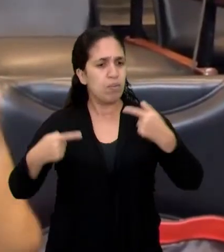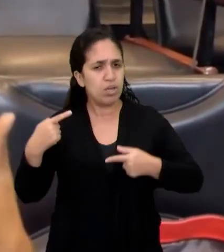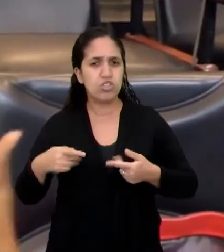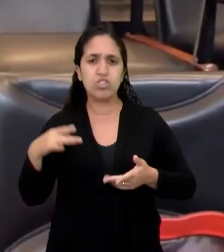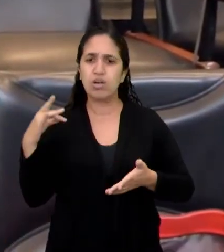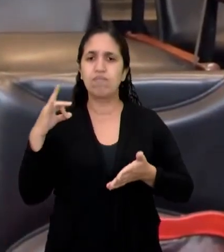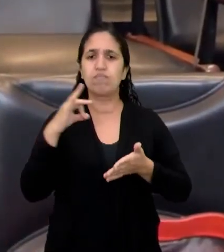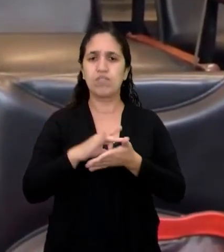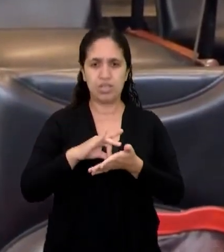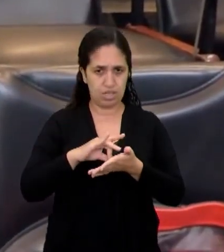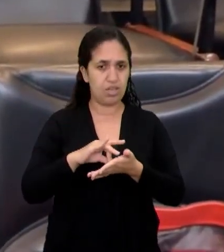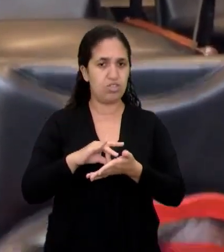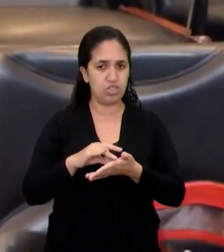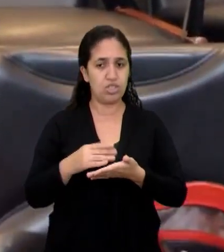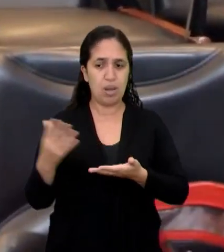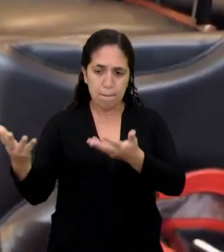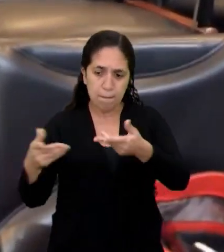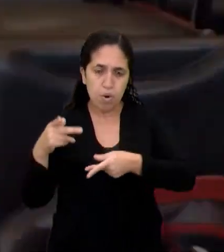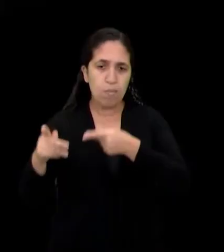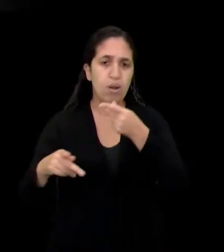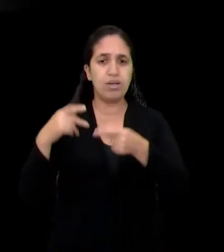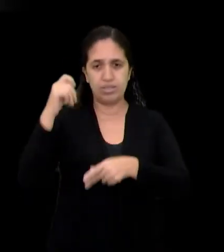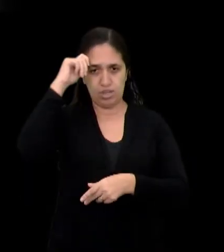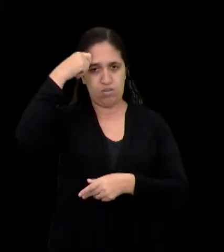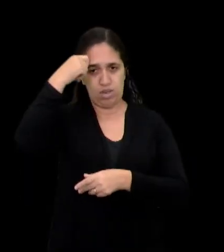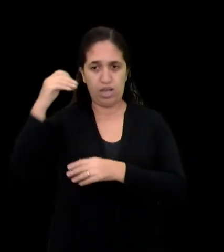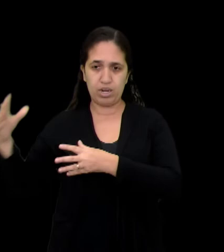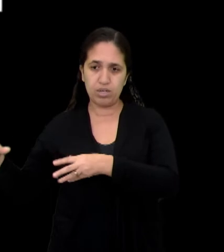realmente, efetivamente, a população negra para esses espaços.